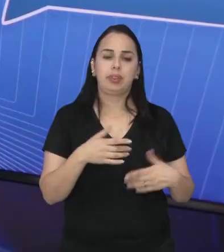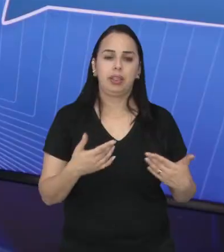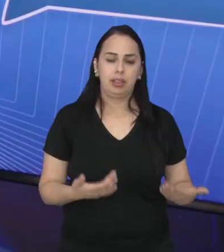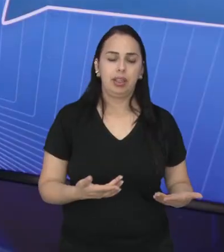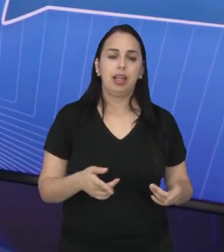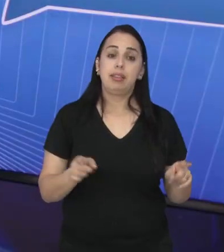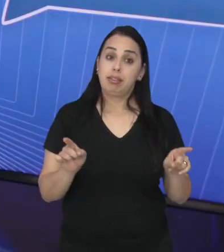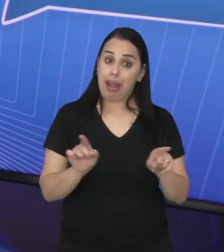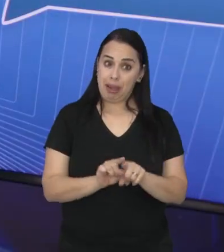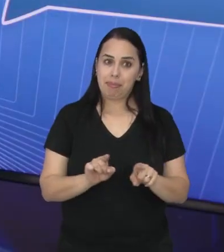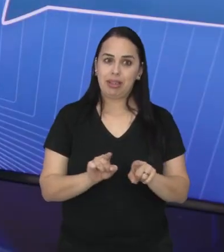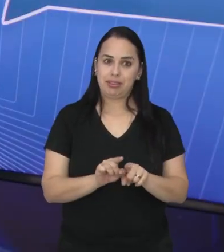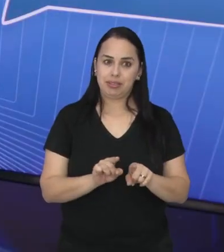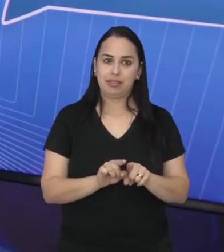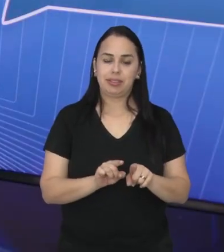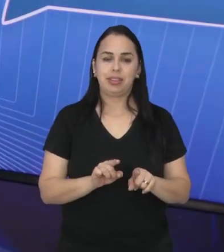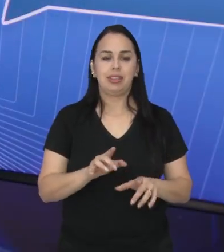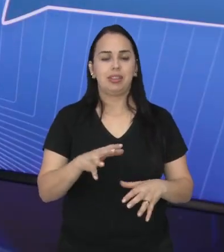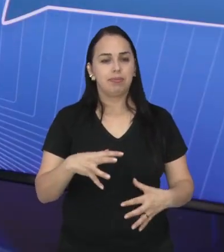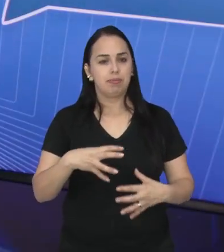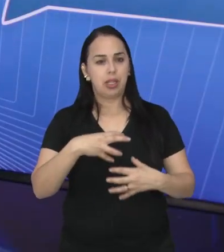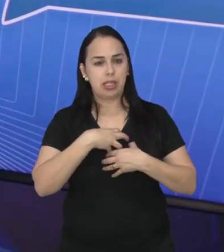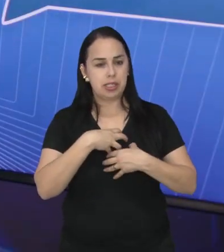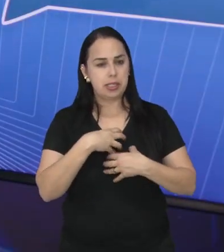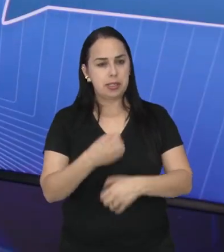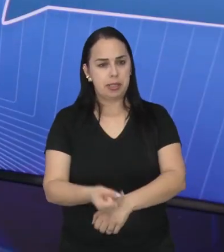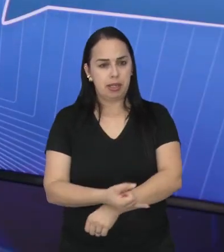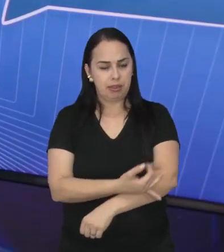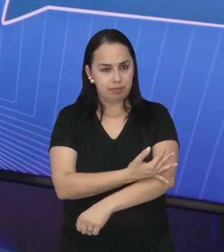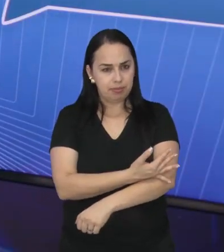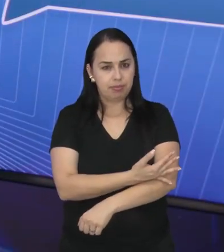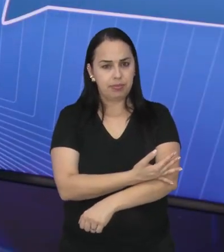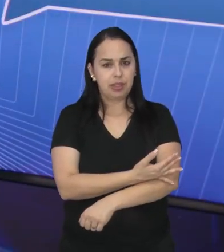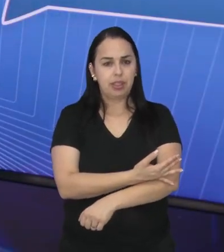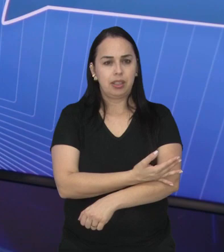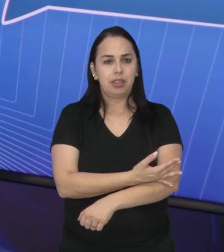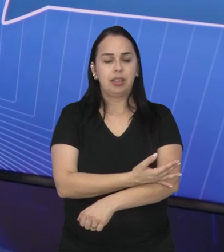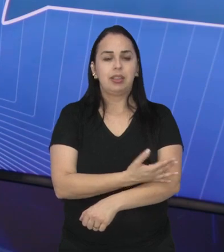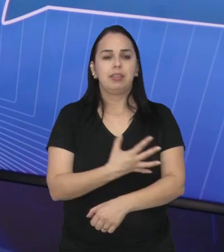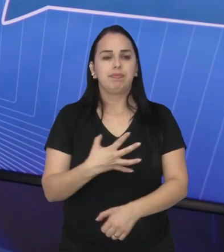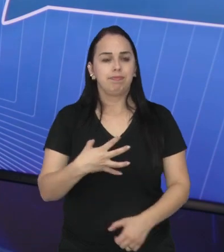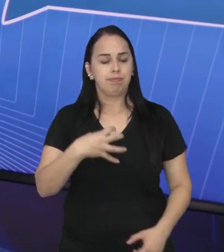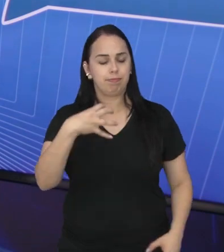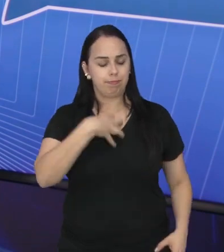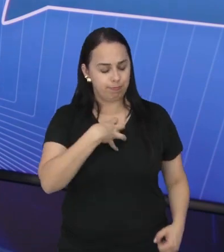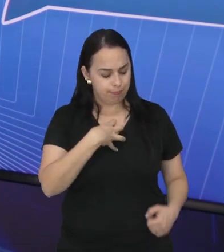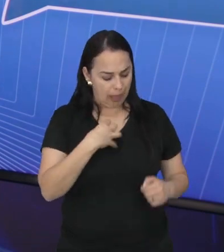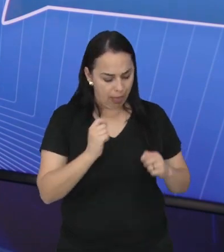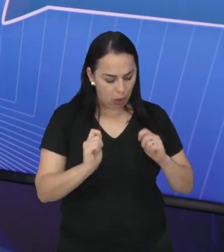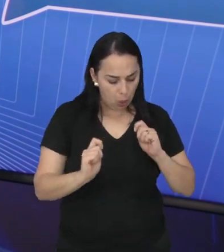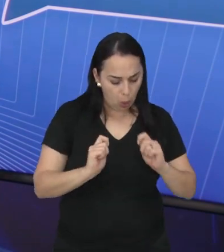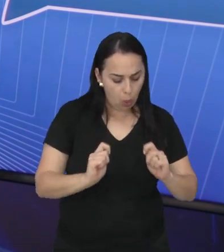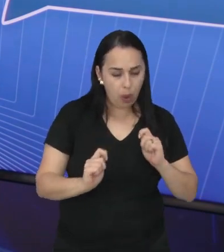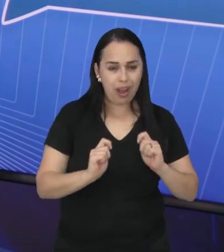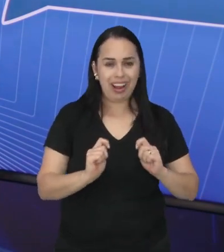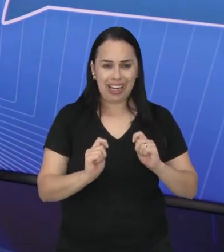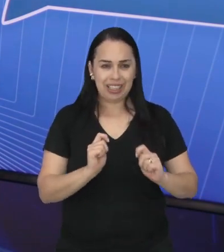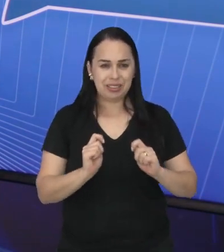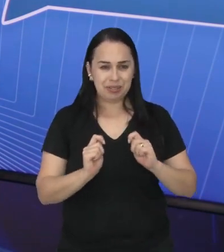criança, sem contar ainda as questões afetivas, né, lidar com sentimentos,